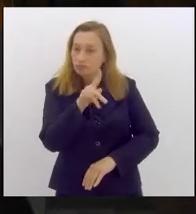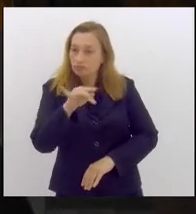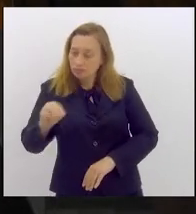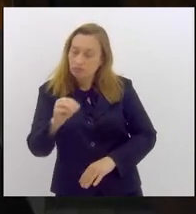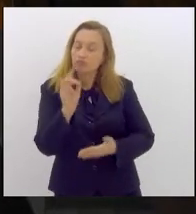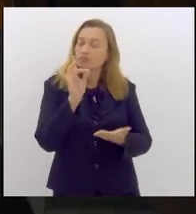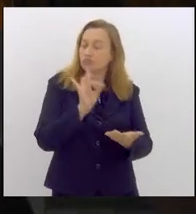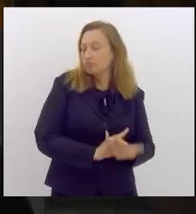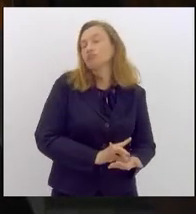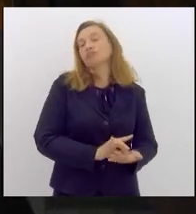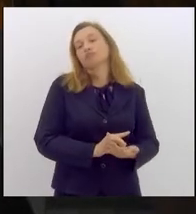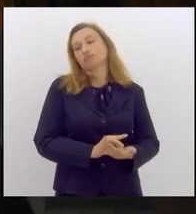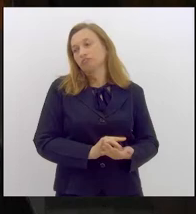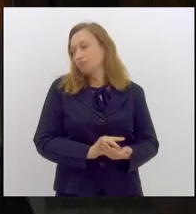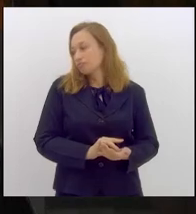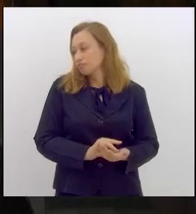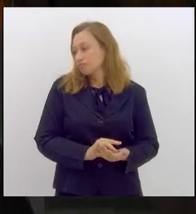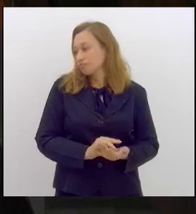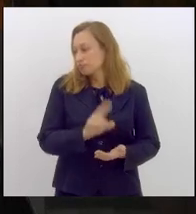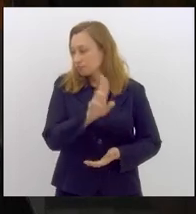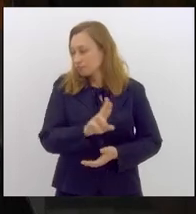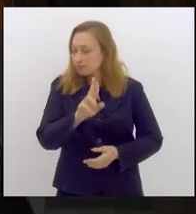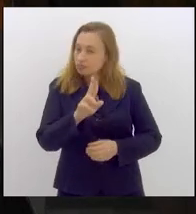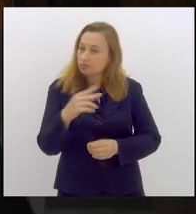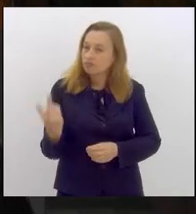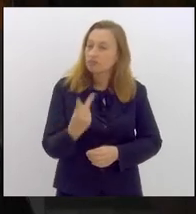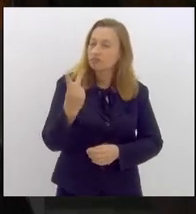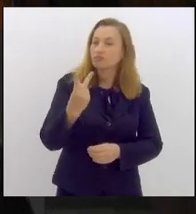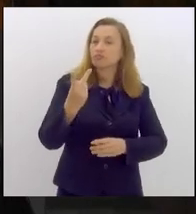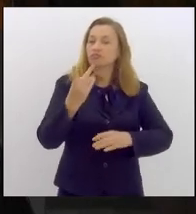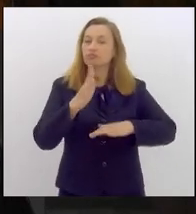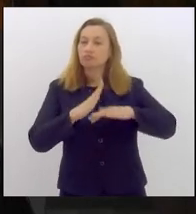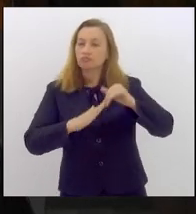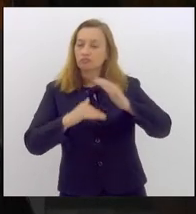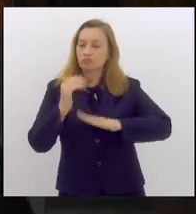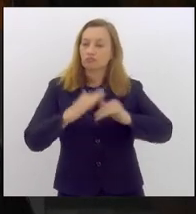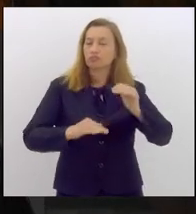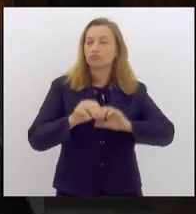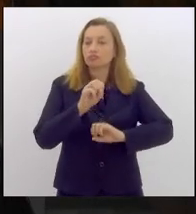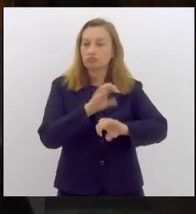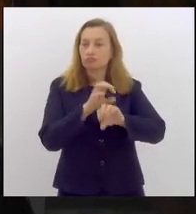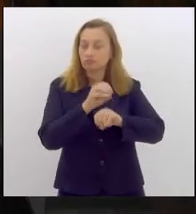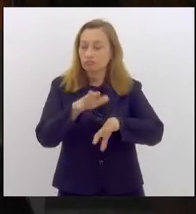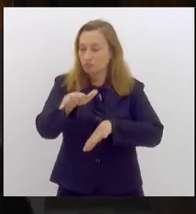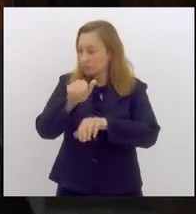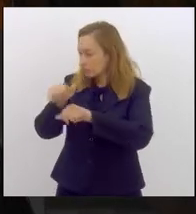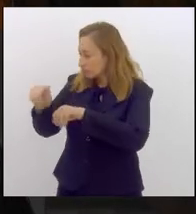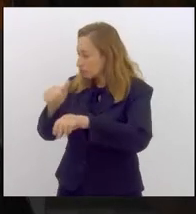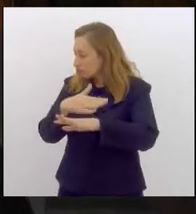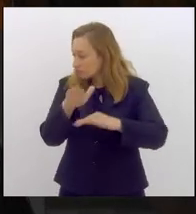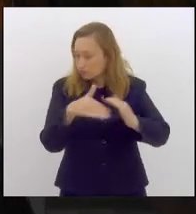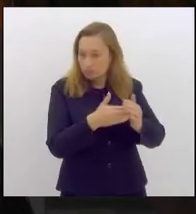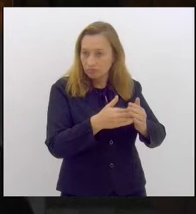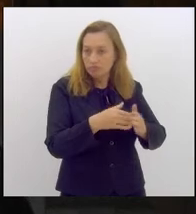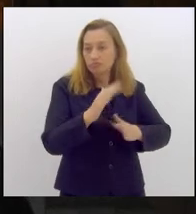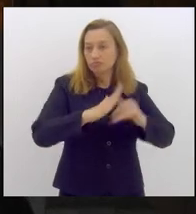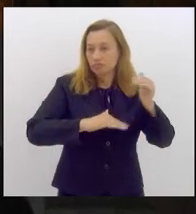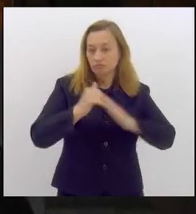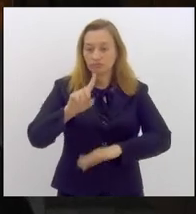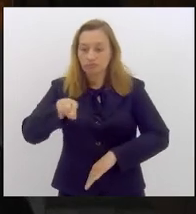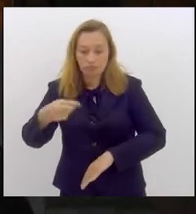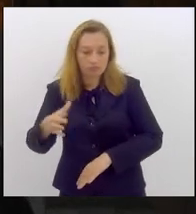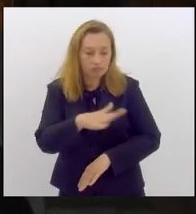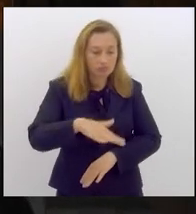de verdade, como instrumento de valorização dos profissionais de educação. E fica o meu chamado a todos os profissionais das outras redes